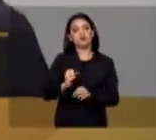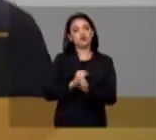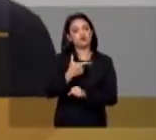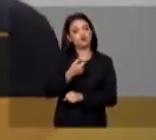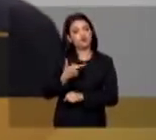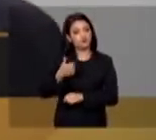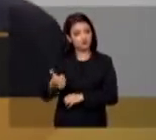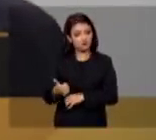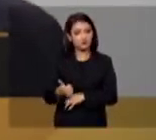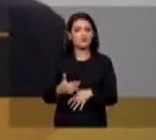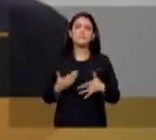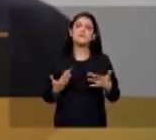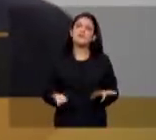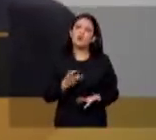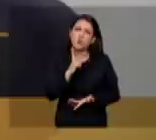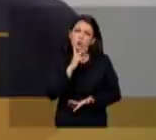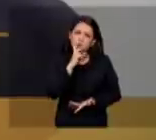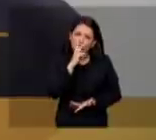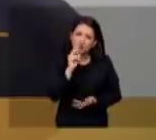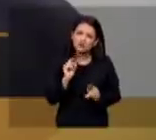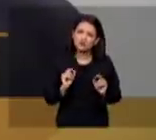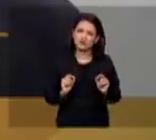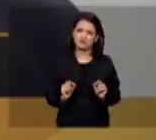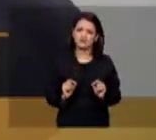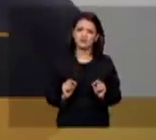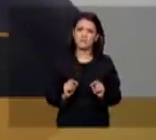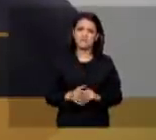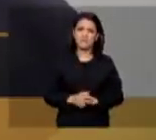24/3/2021. E eu acho, presidente, que